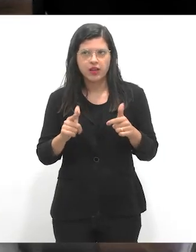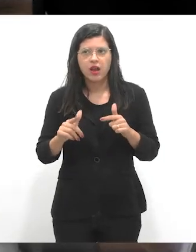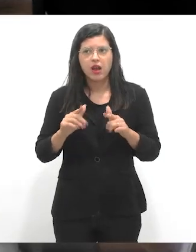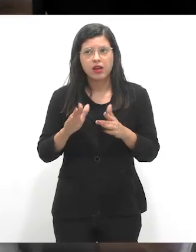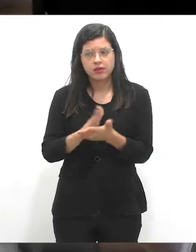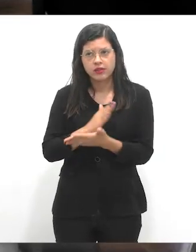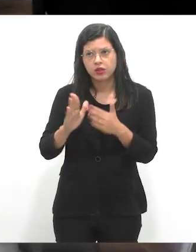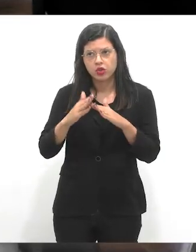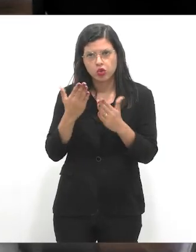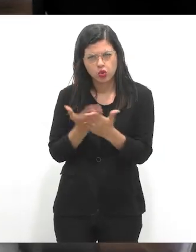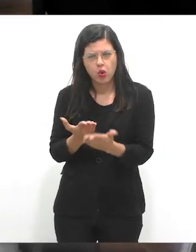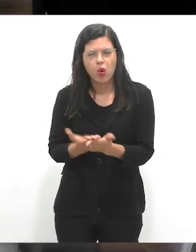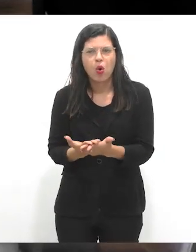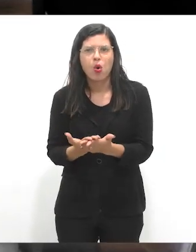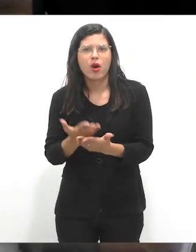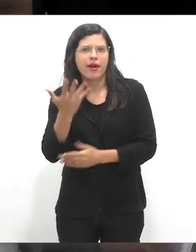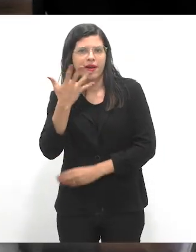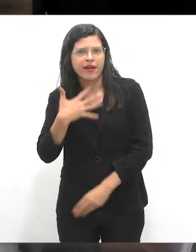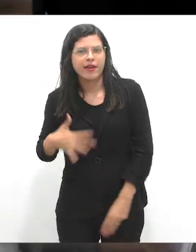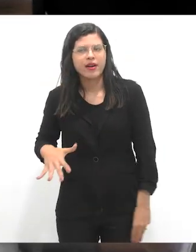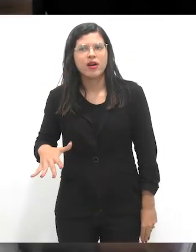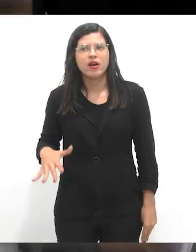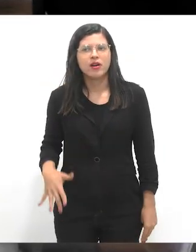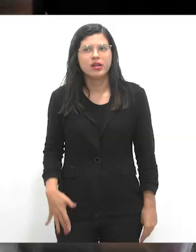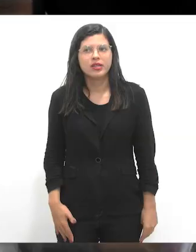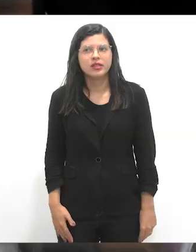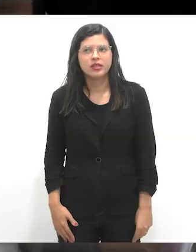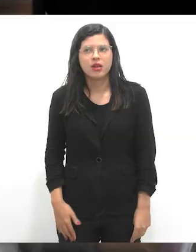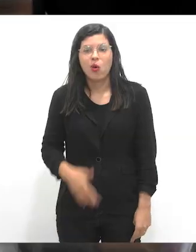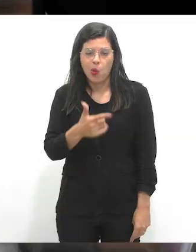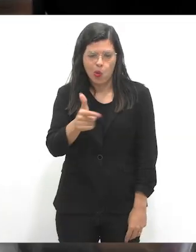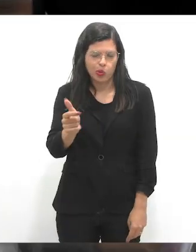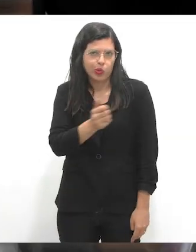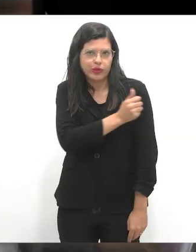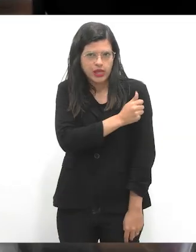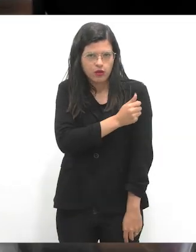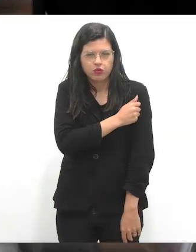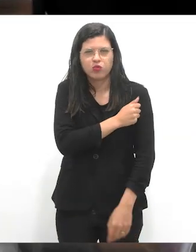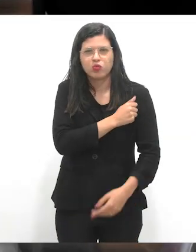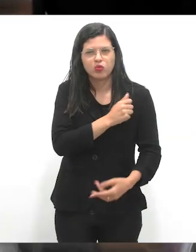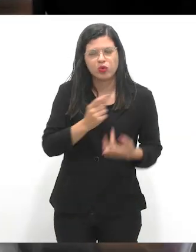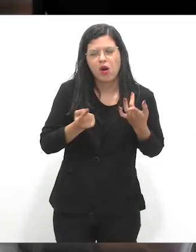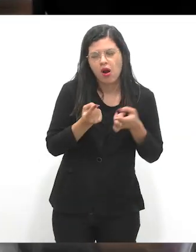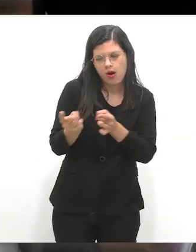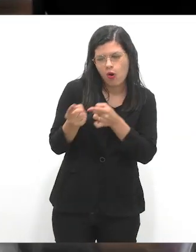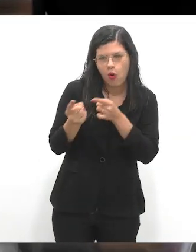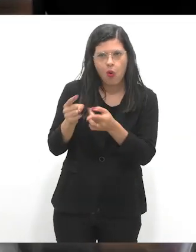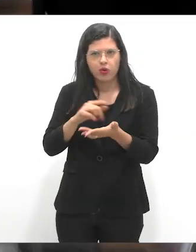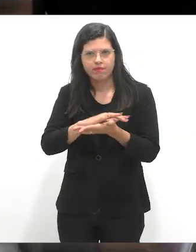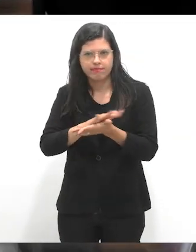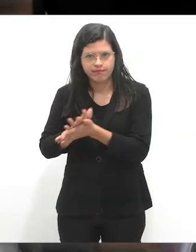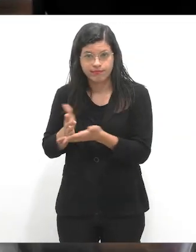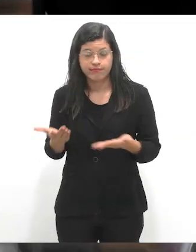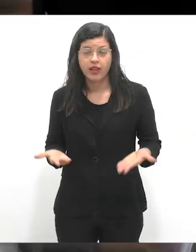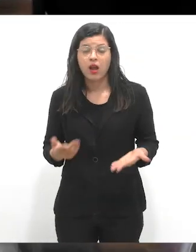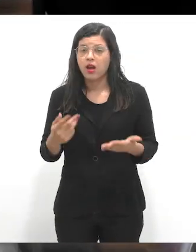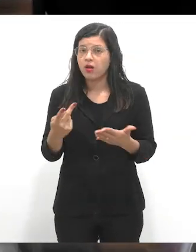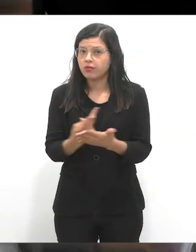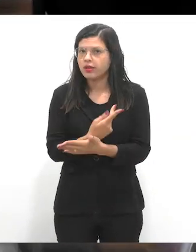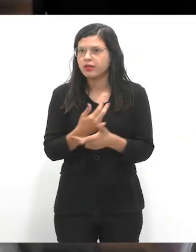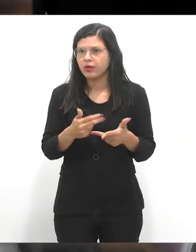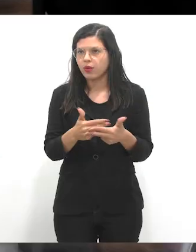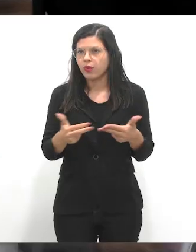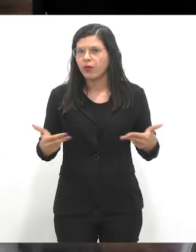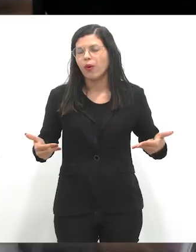questões. Às vezes, até escolas, então pode haver crianças, outros alunos, né, que acabam discriminando. Então,